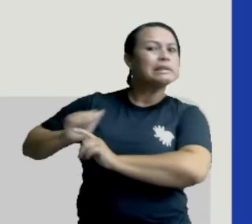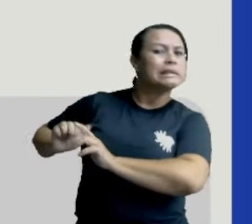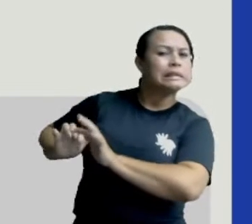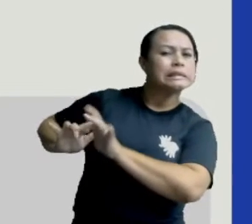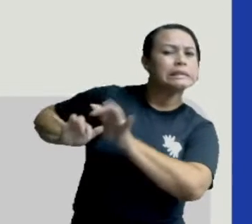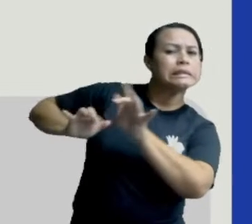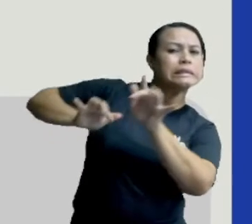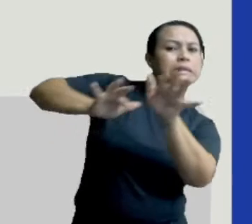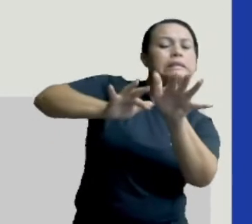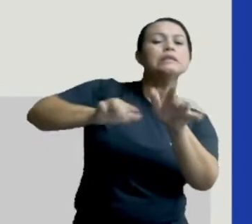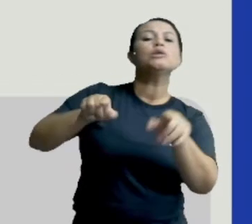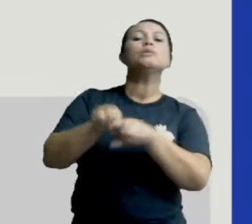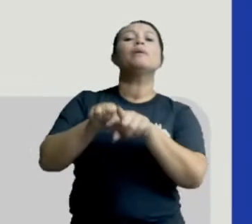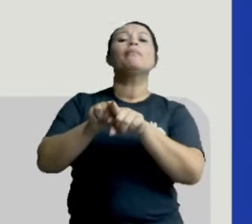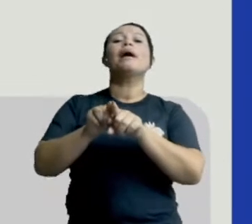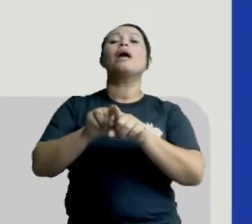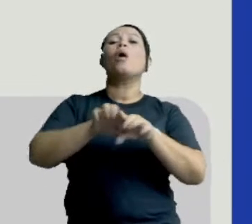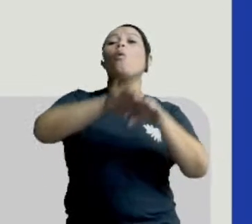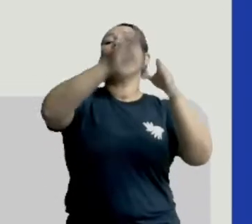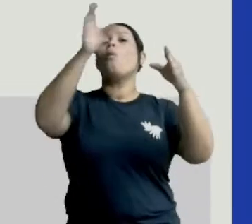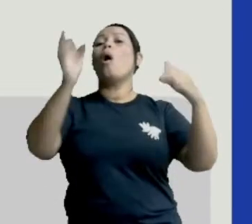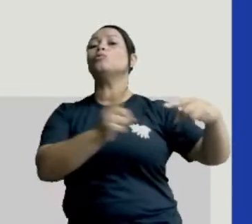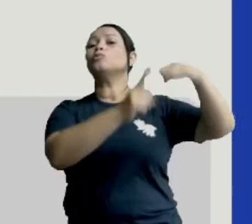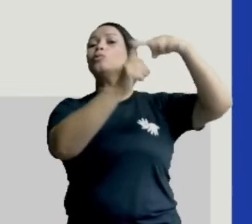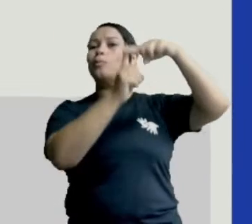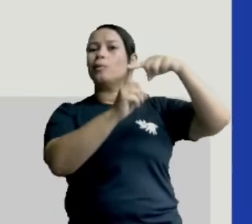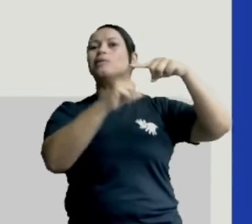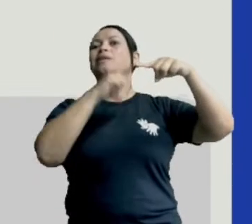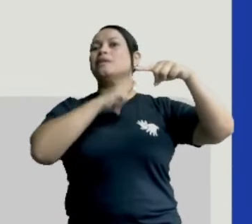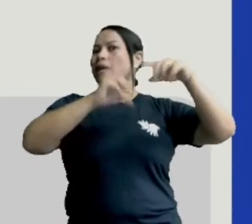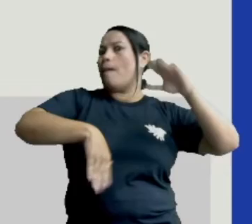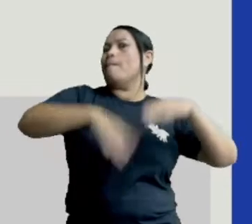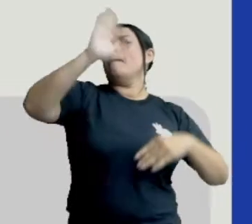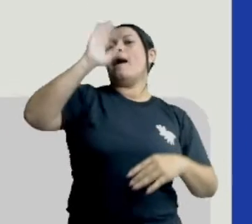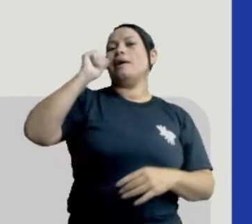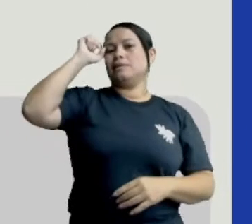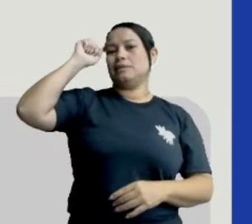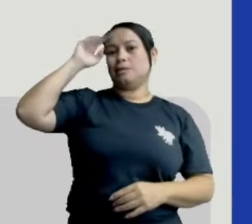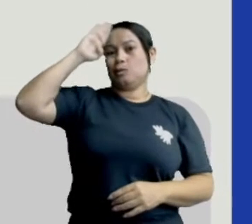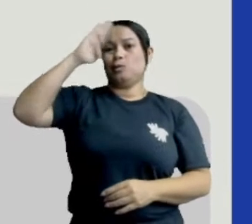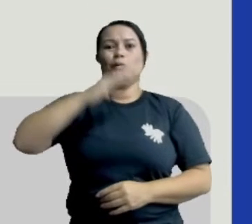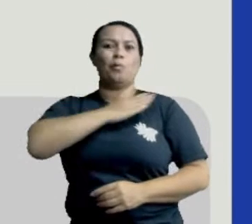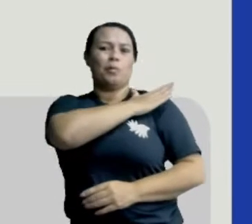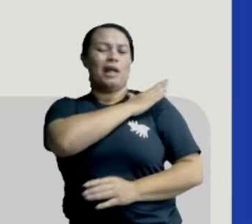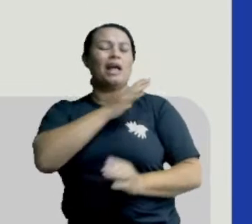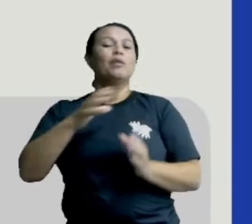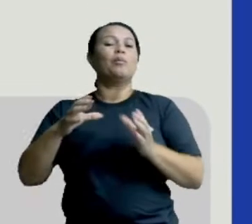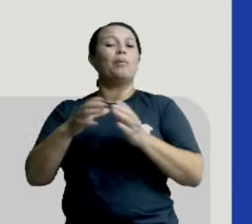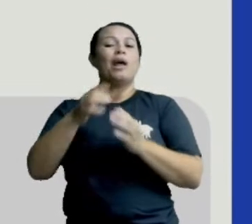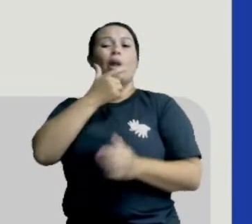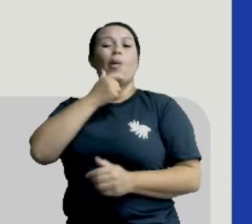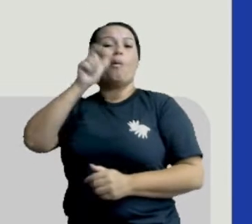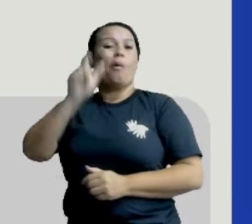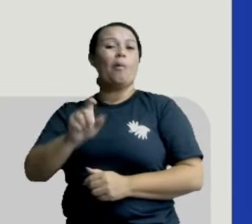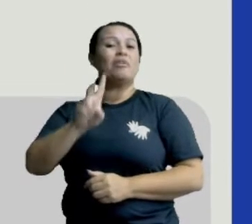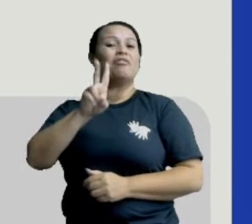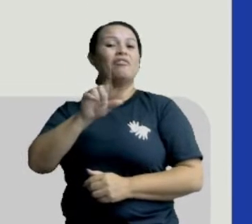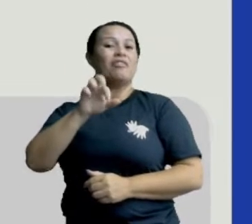ao alto do monte, onde estava escondido o grosso da tropa, comandada por João Fernandes